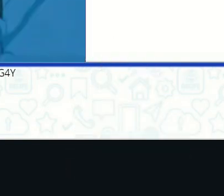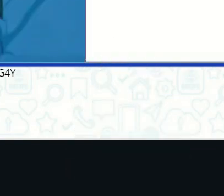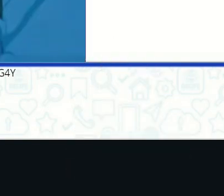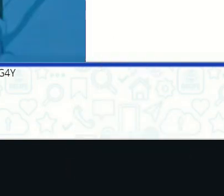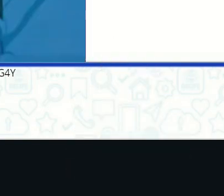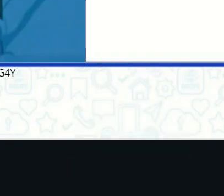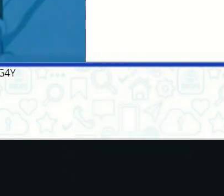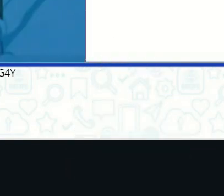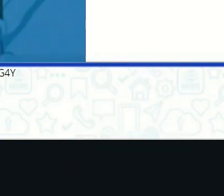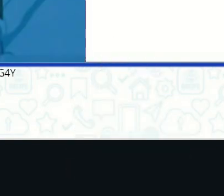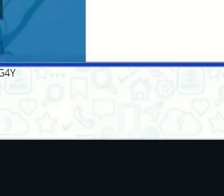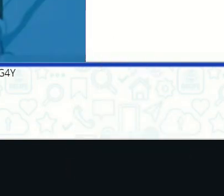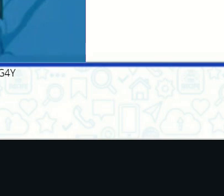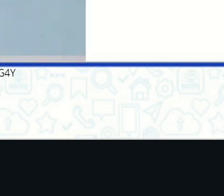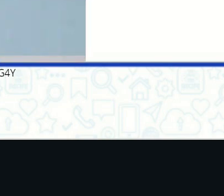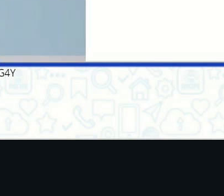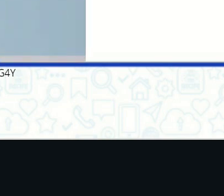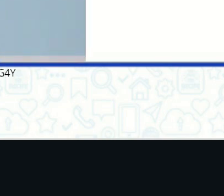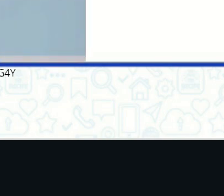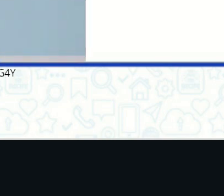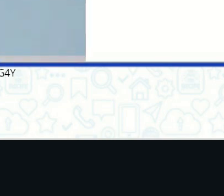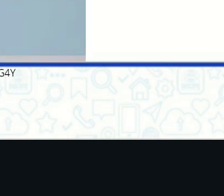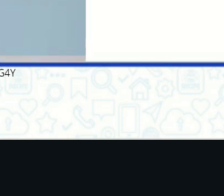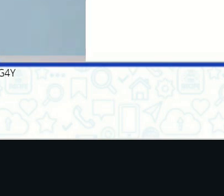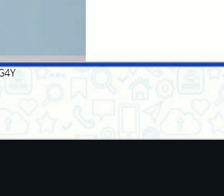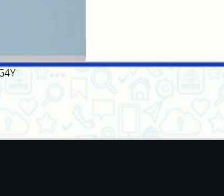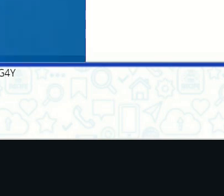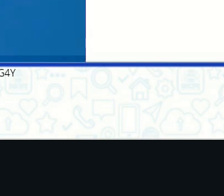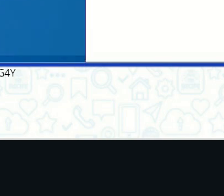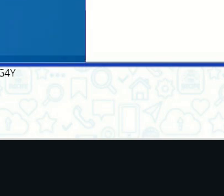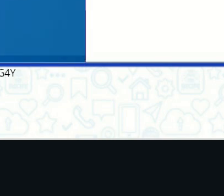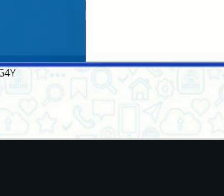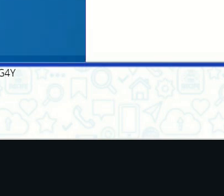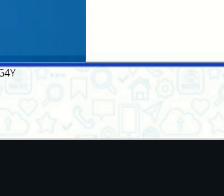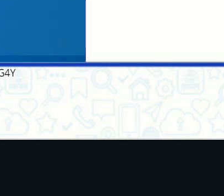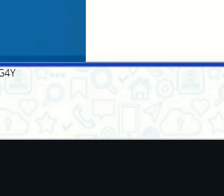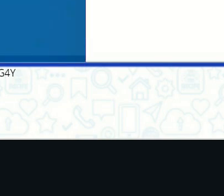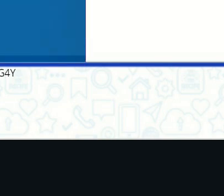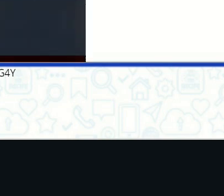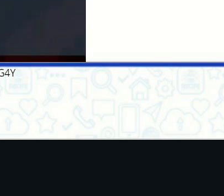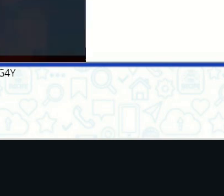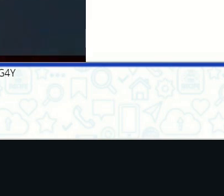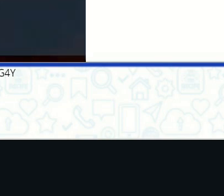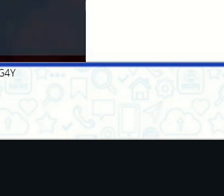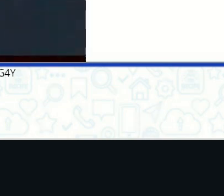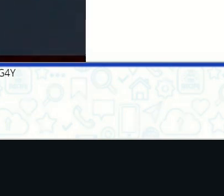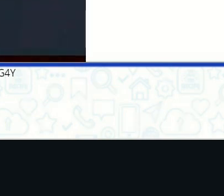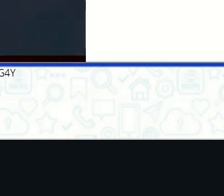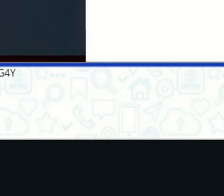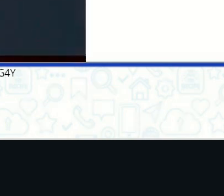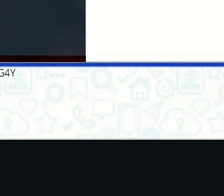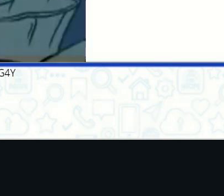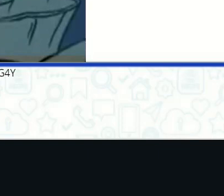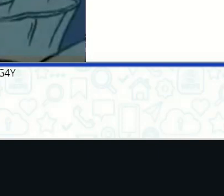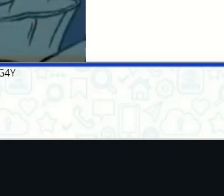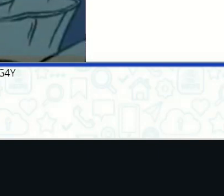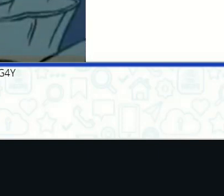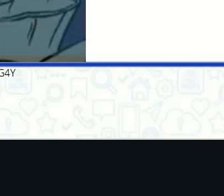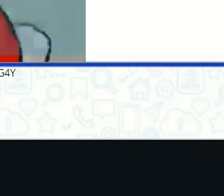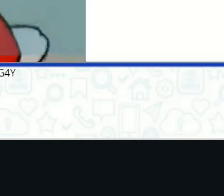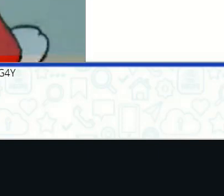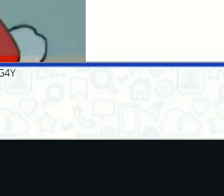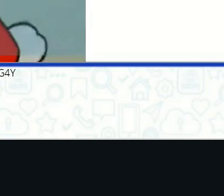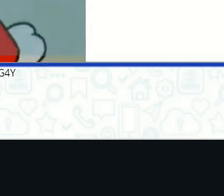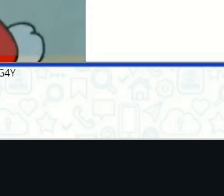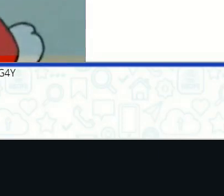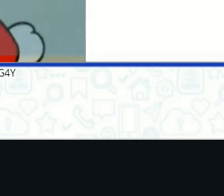who lived just north of Whoville, did not. You're a mean one. He's cuddly as a cactus with garlic